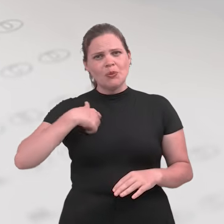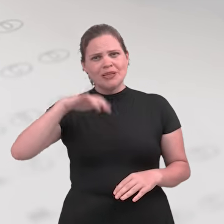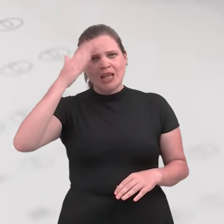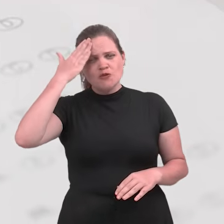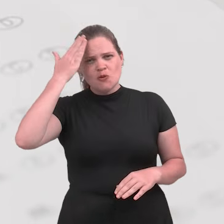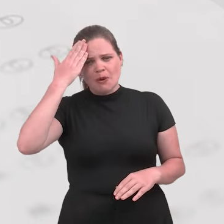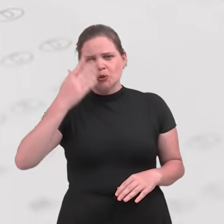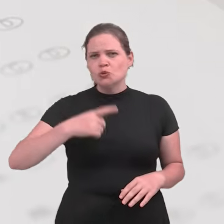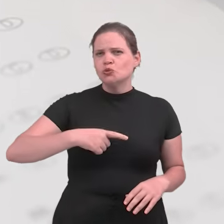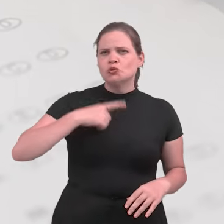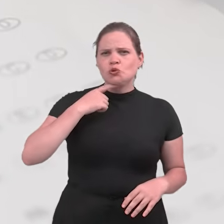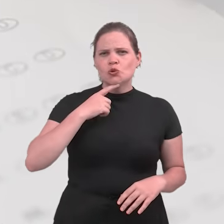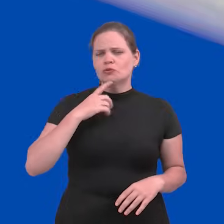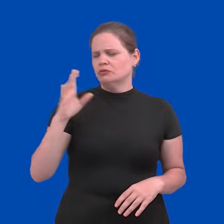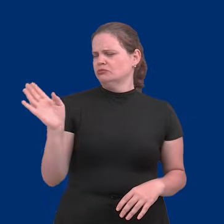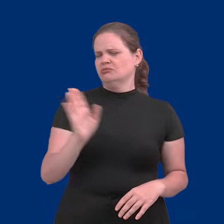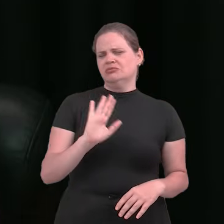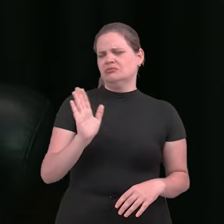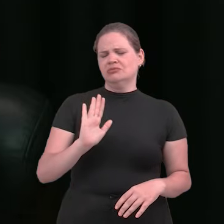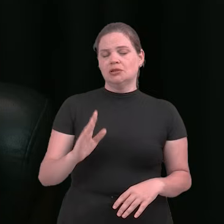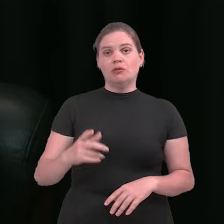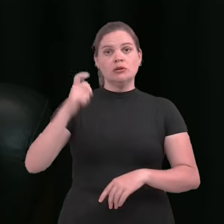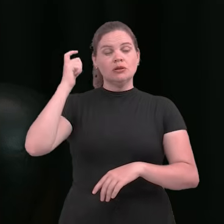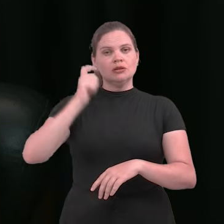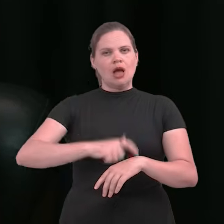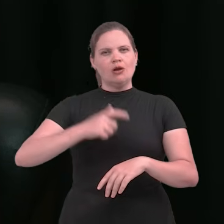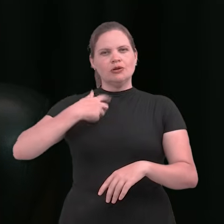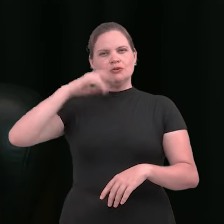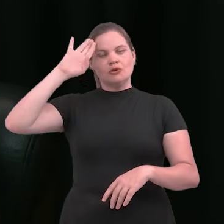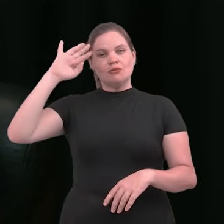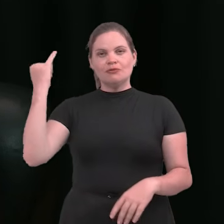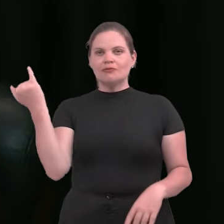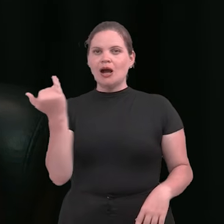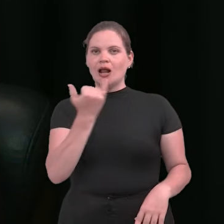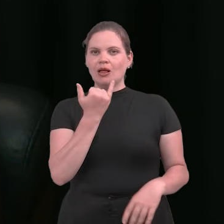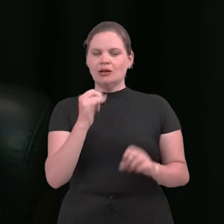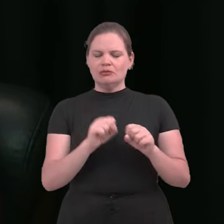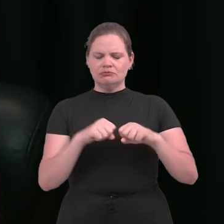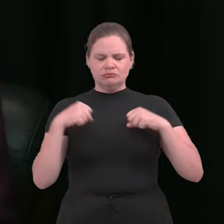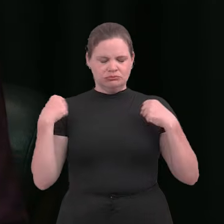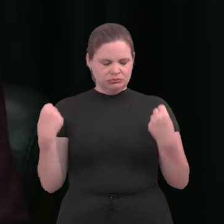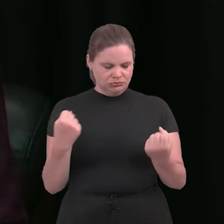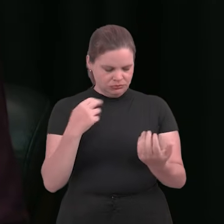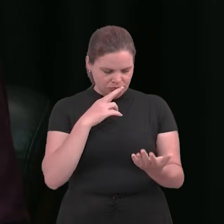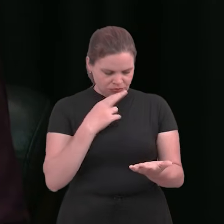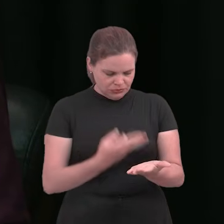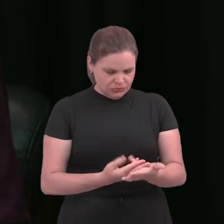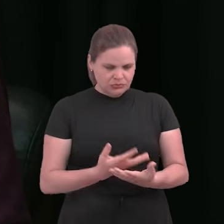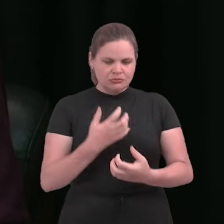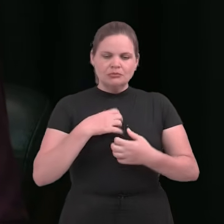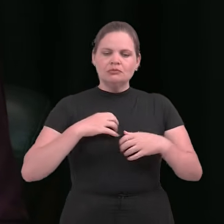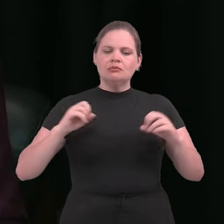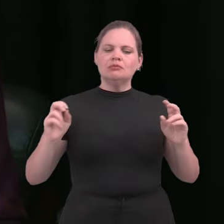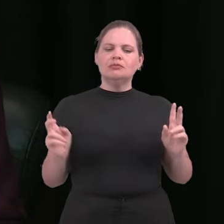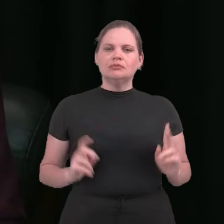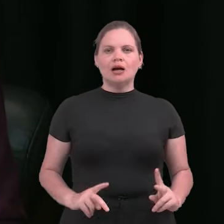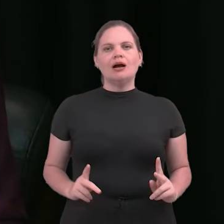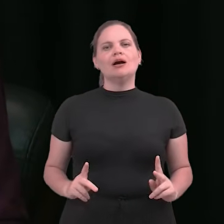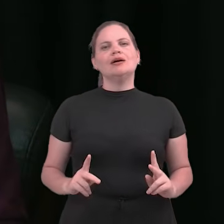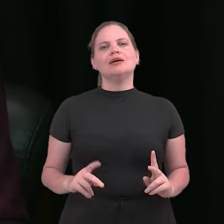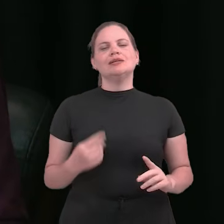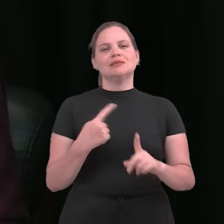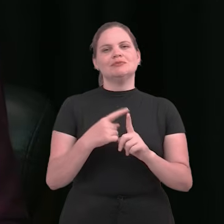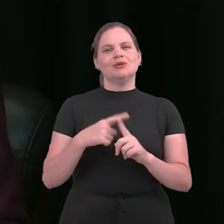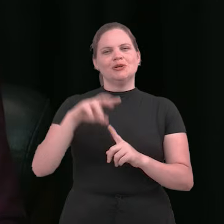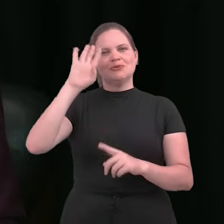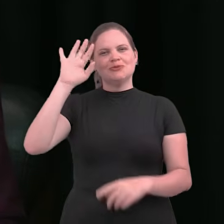Olha só. Meus irmãos, na hora que o Senhor falou, que eu abri a palavra e o Senhor me falou isso, veio aquela paz, aquela É a tranquilidade. voz do